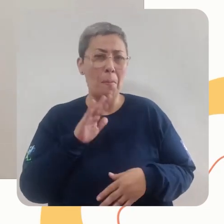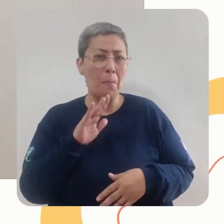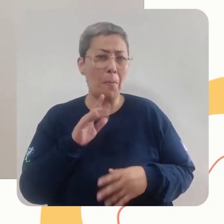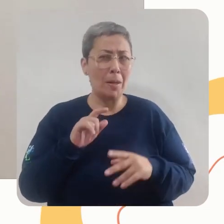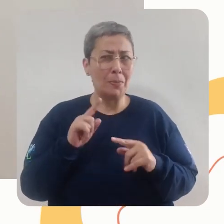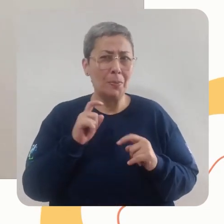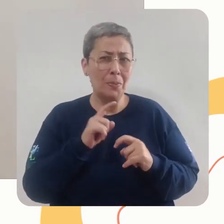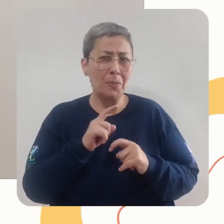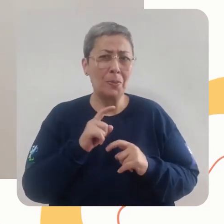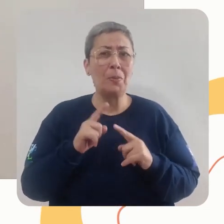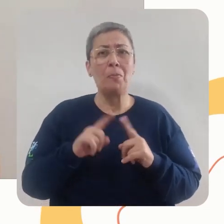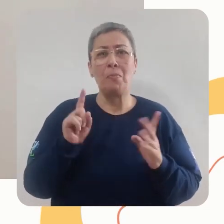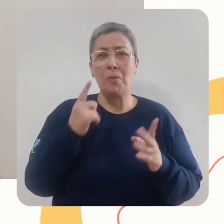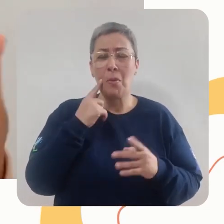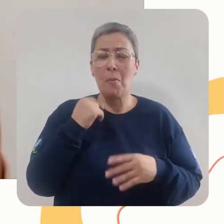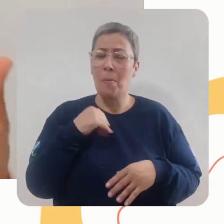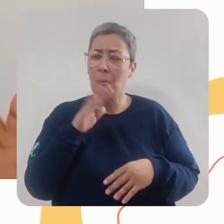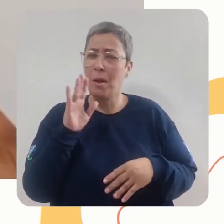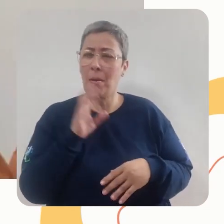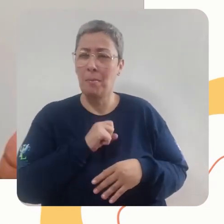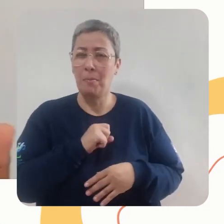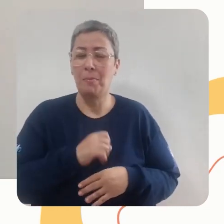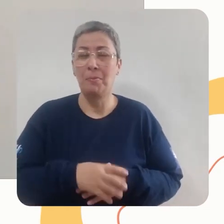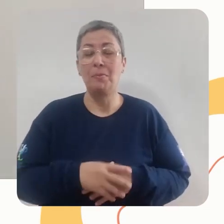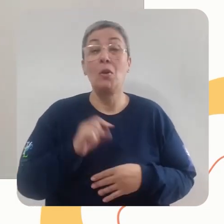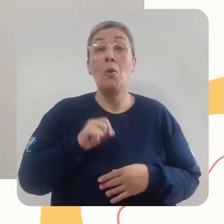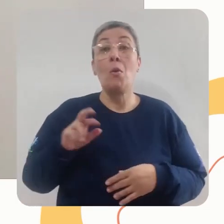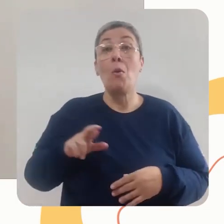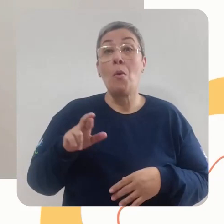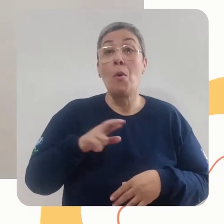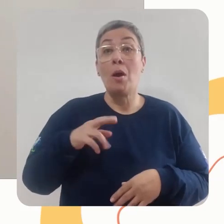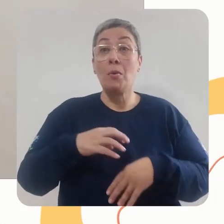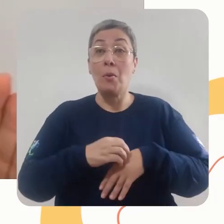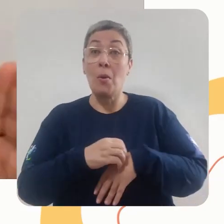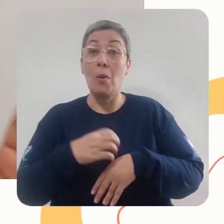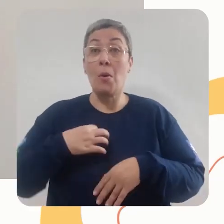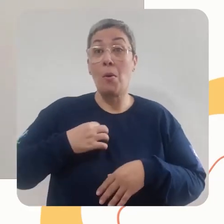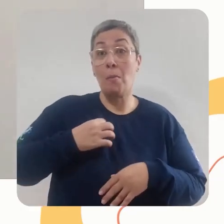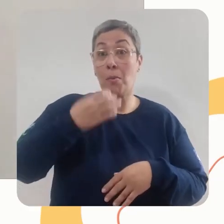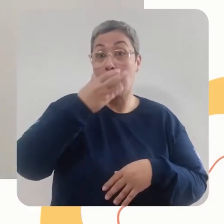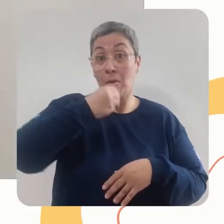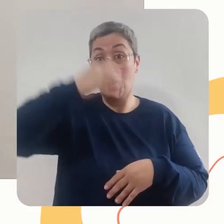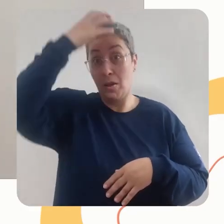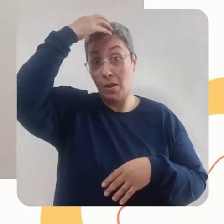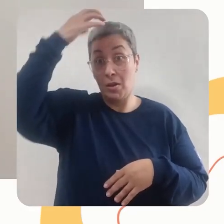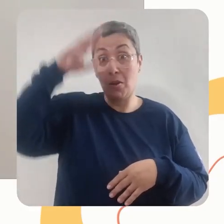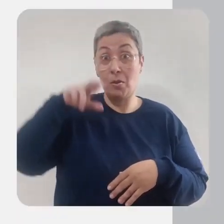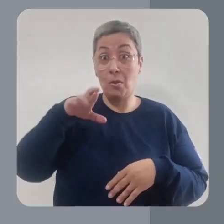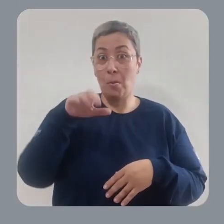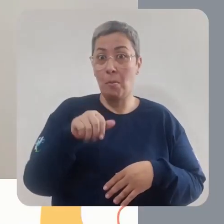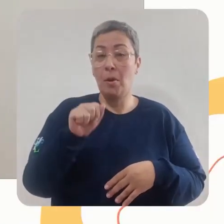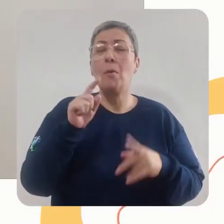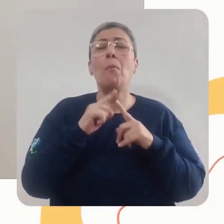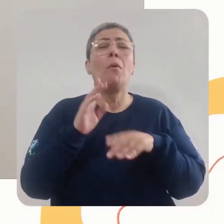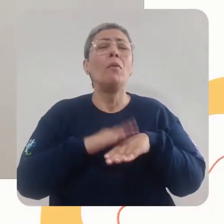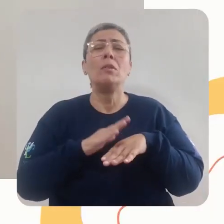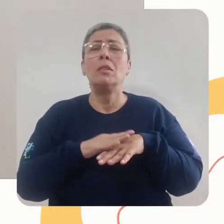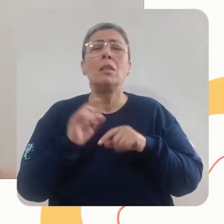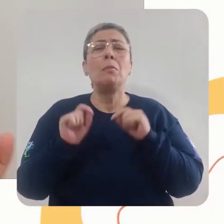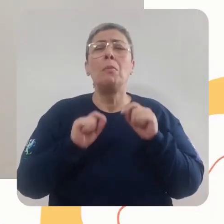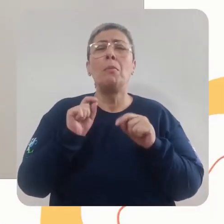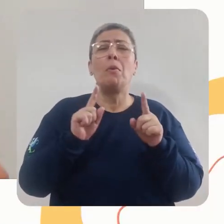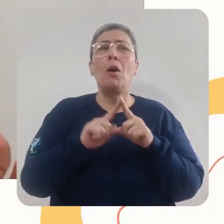Ficou um pouco mais difícil? Vamos lá, agora um pouquinho mais rápido. O rato roeu a roupa do rei de Roma. Sabe o que você pode